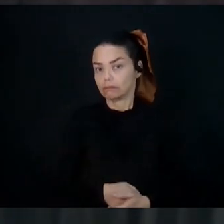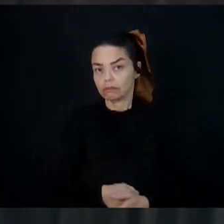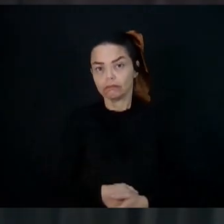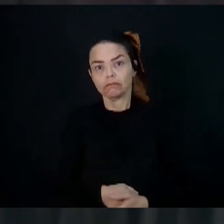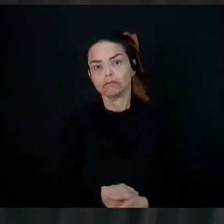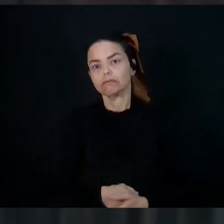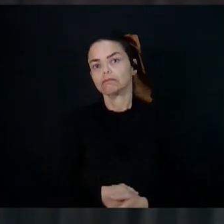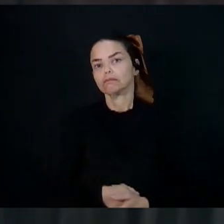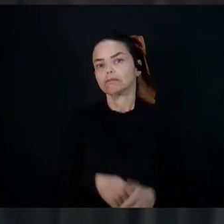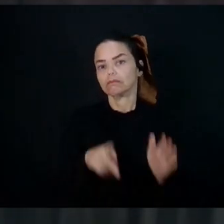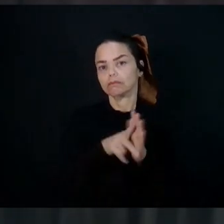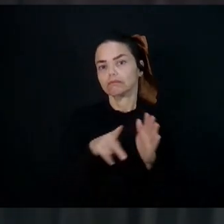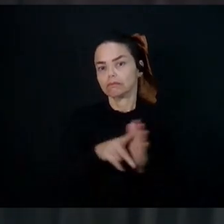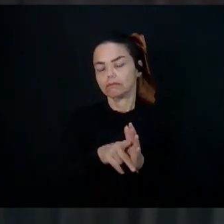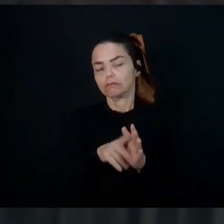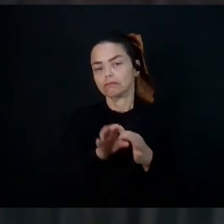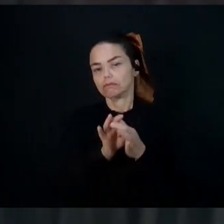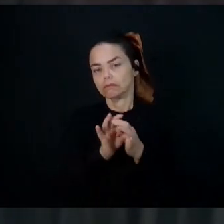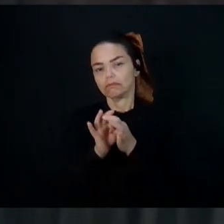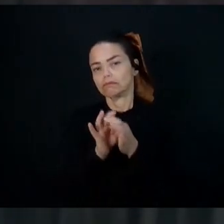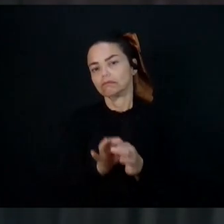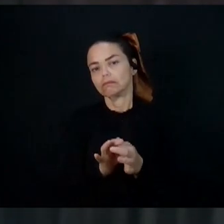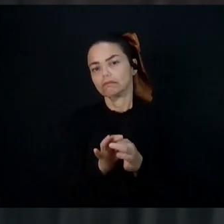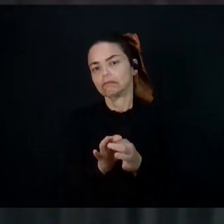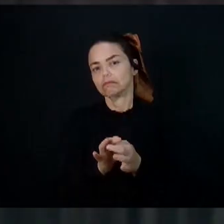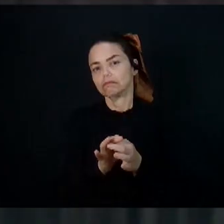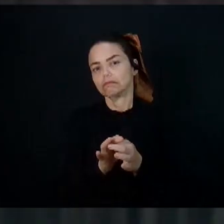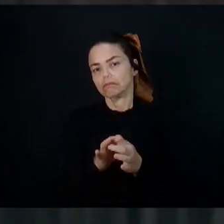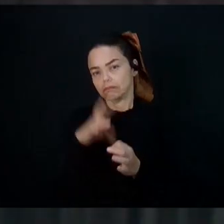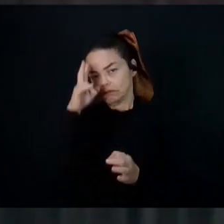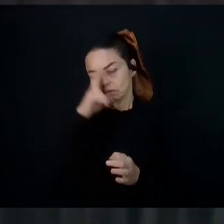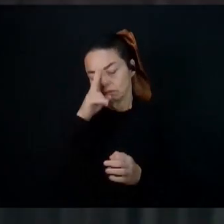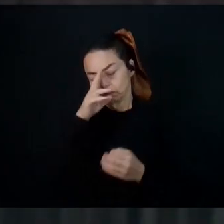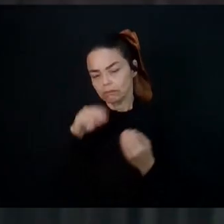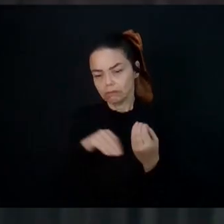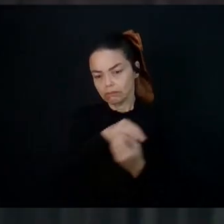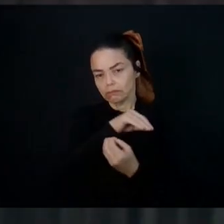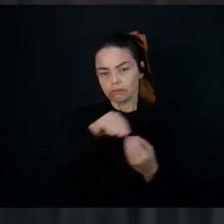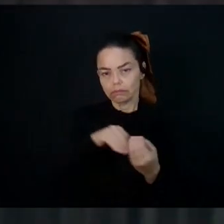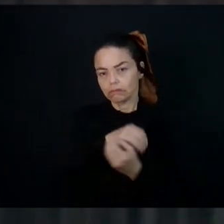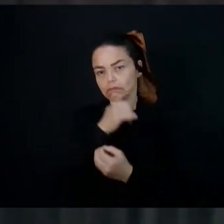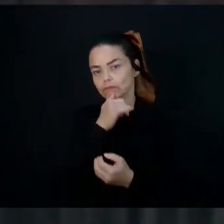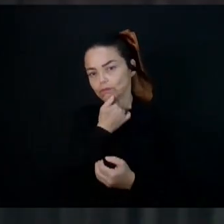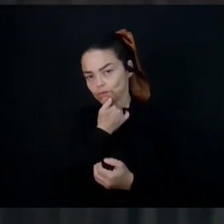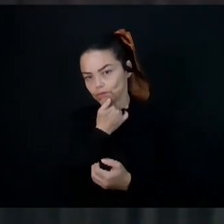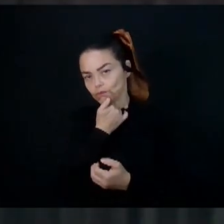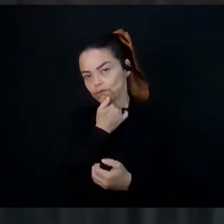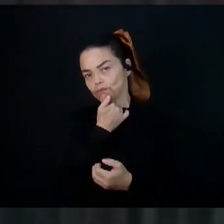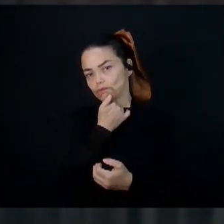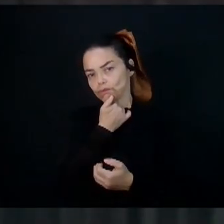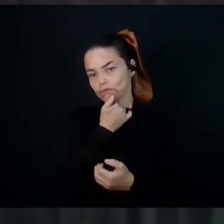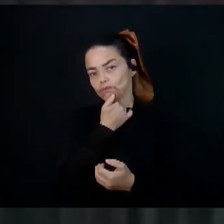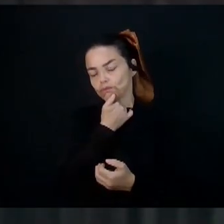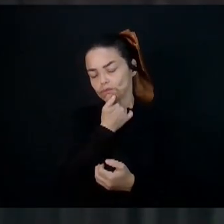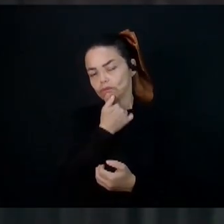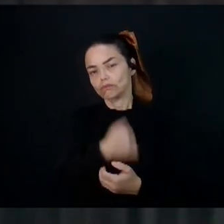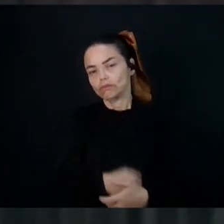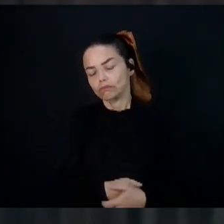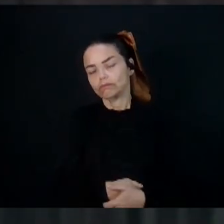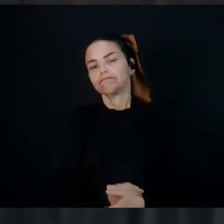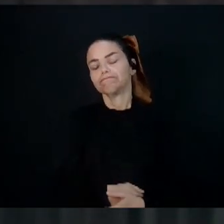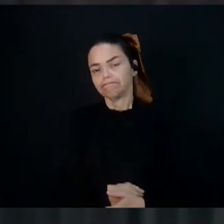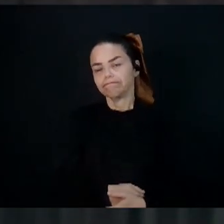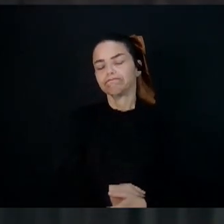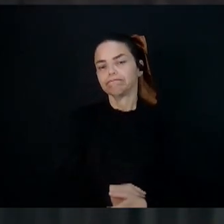propriamente dito um vínculo, conta-se uma história envolvente, triste, que o outro vai tomar